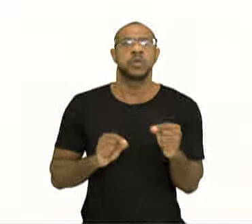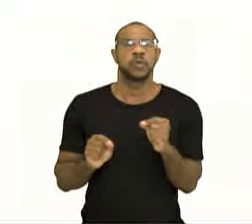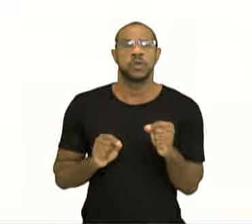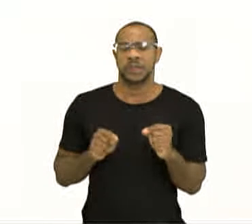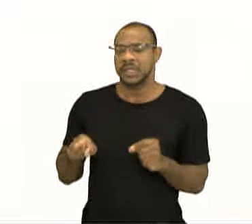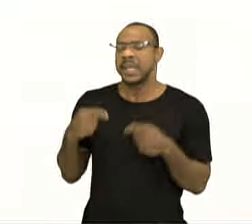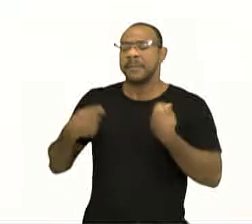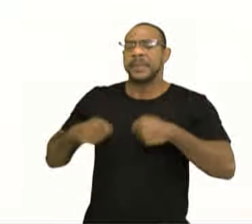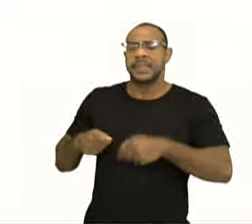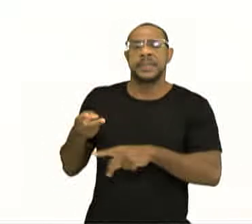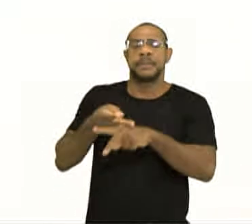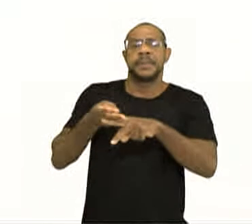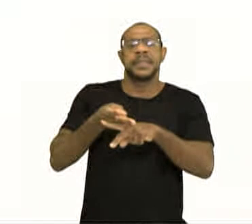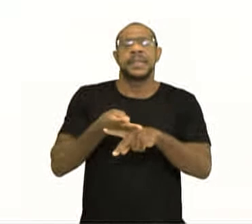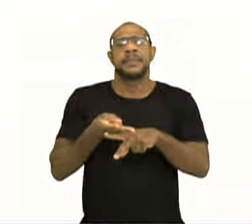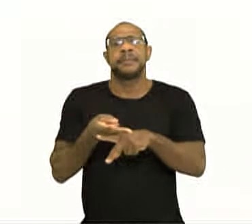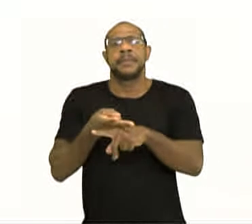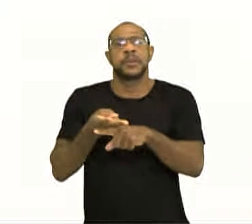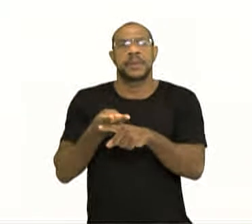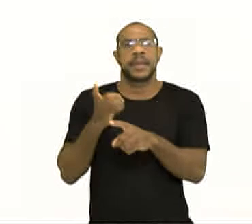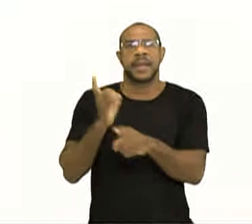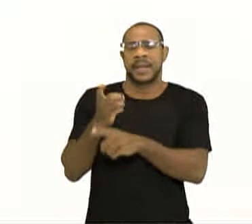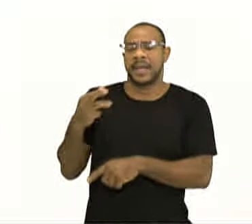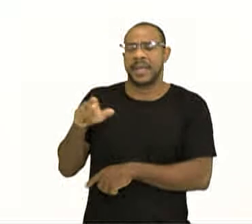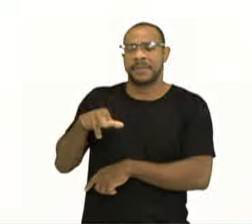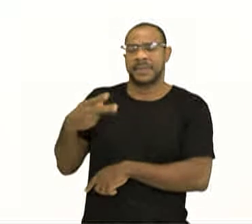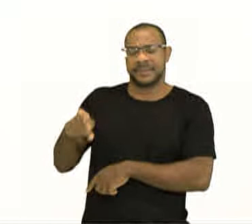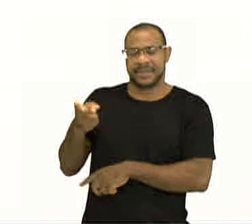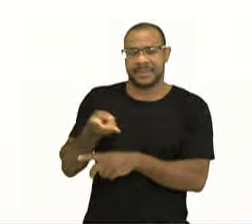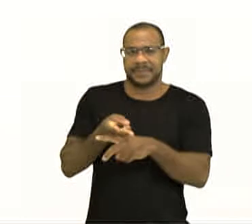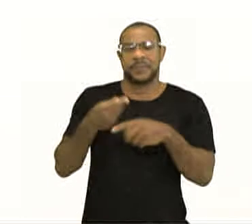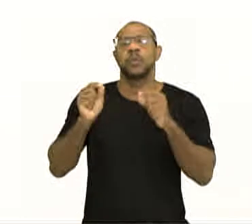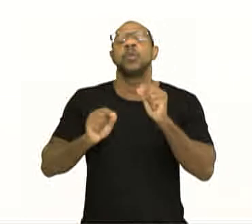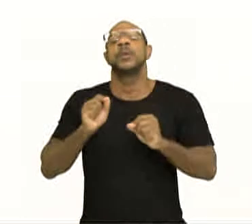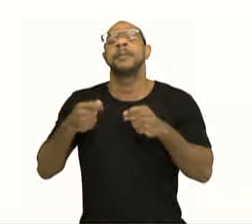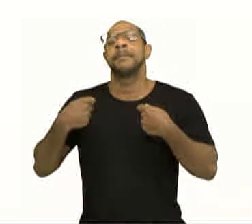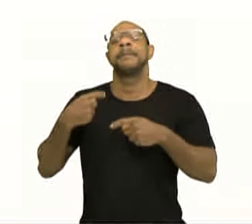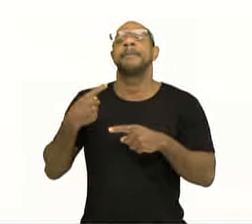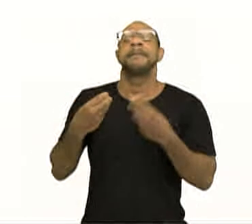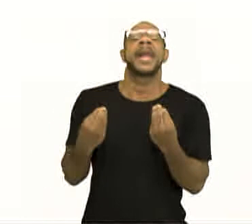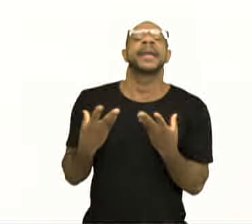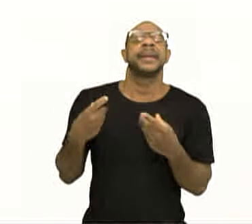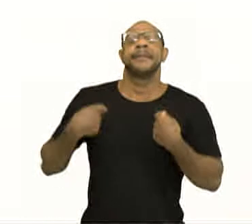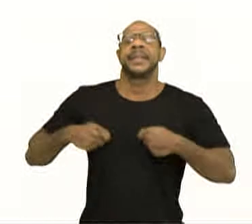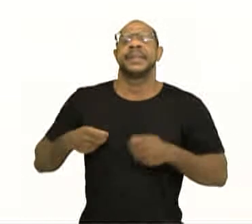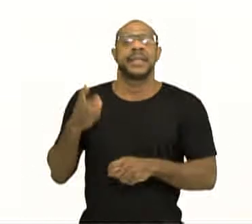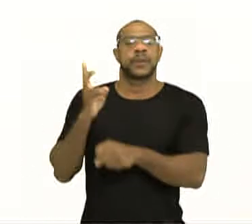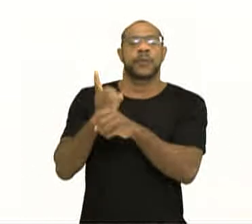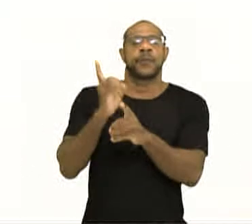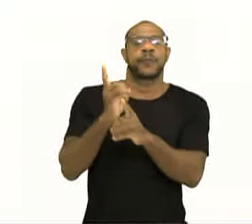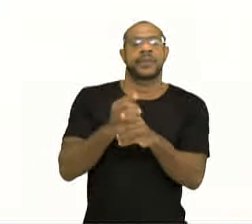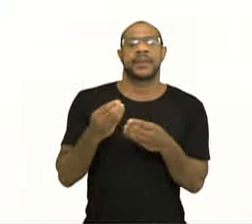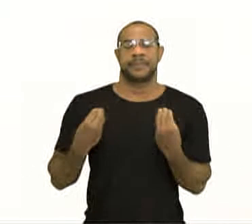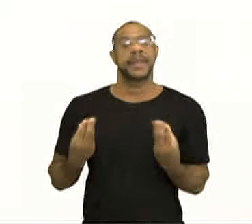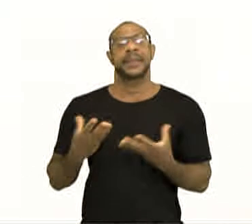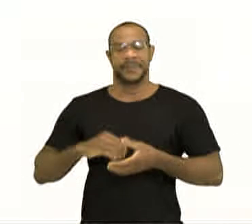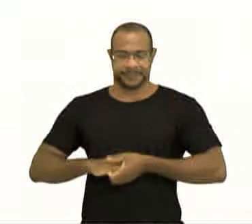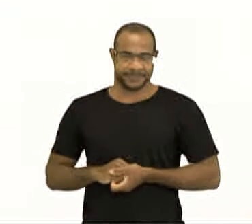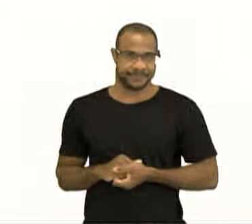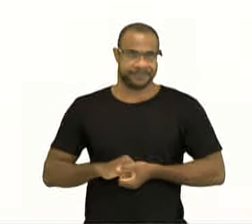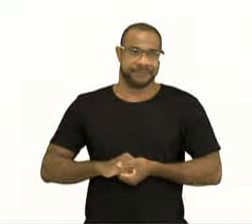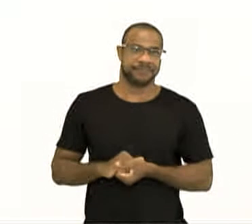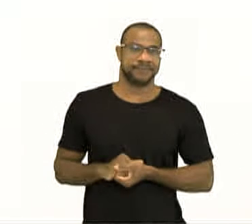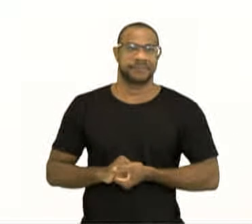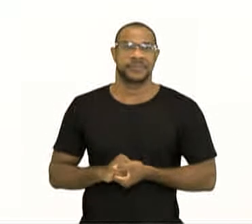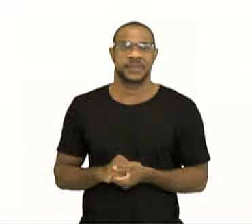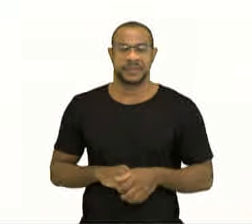precisa encontrar a Rainha Elsa? Vocês já sabem em português, tenho certeza, principalmente quem assistiu, mas busque aqui no texto a resposta para que você dê a